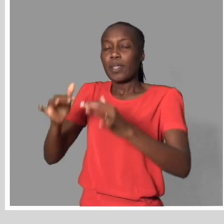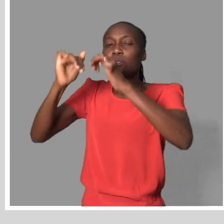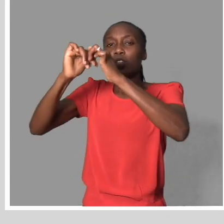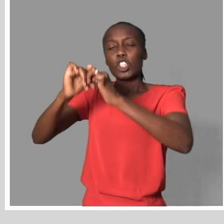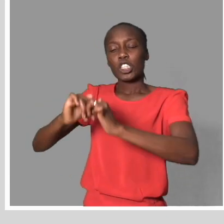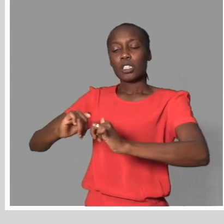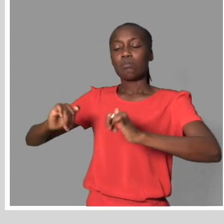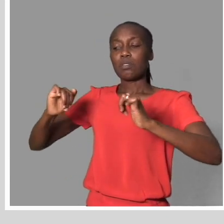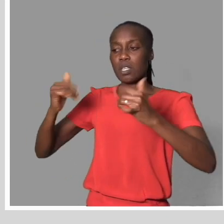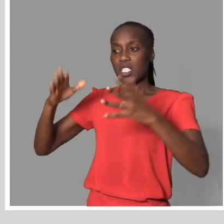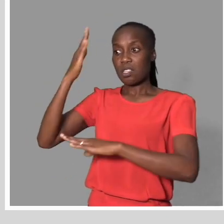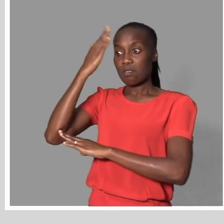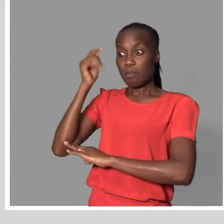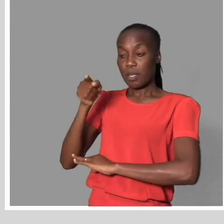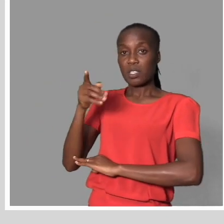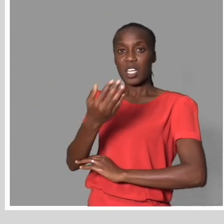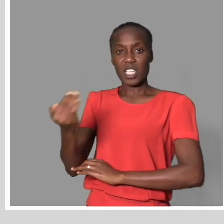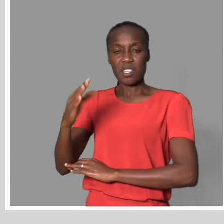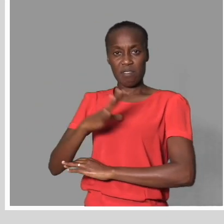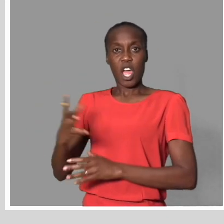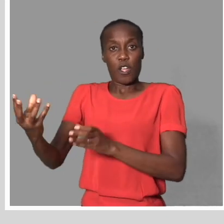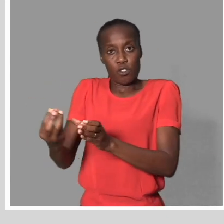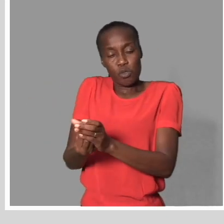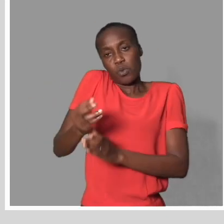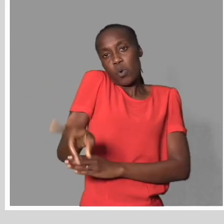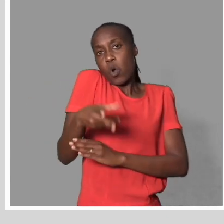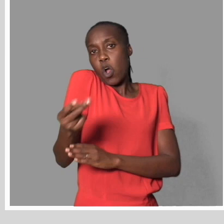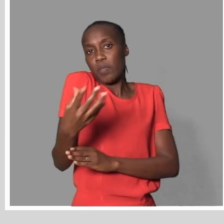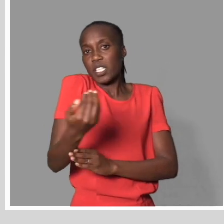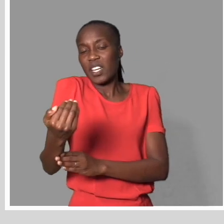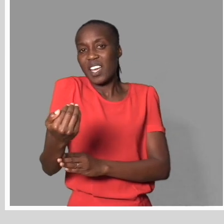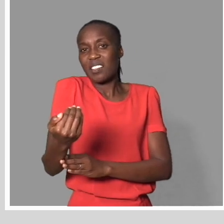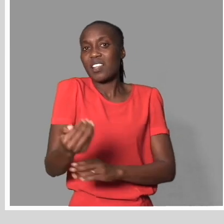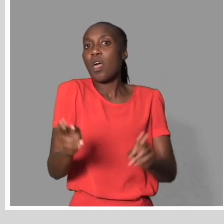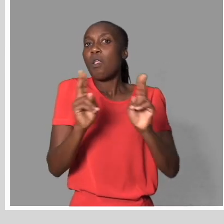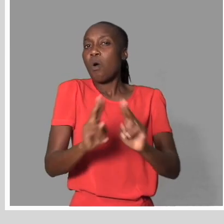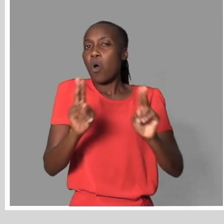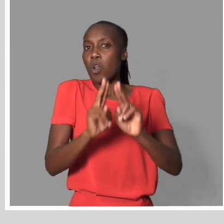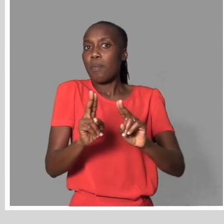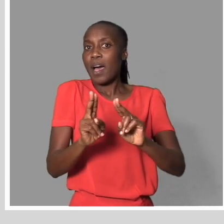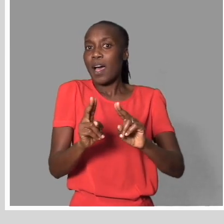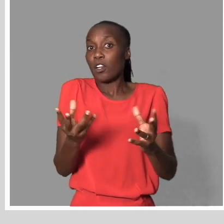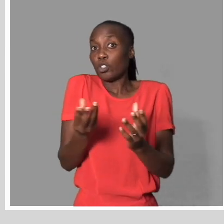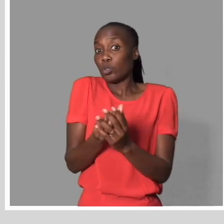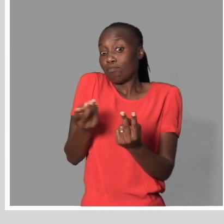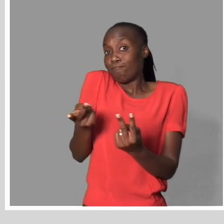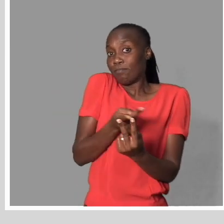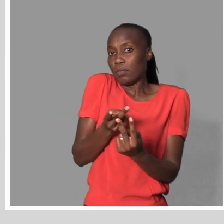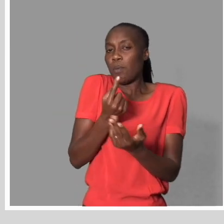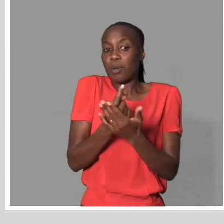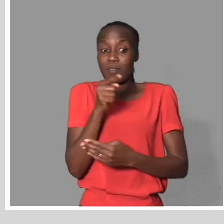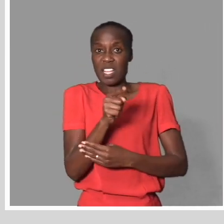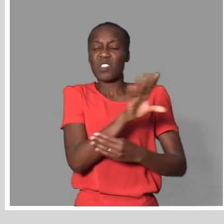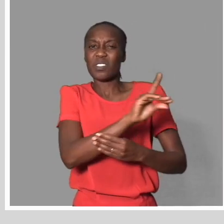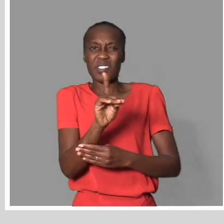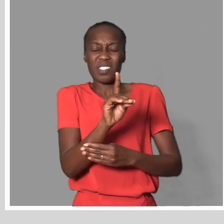um tratamento muito especial. Sabendo que a criança está junto com outras crianças que não são deficientes. Entretanto, precisamos de muito